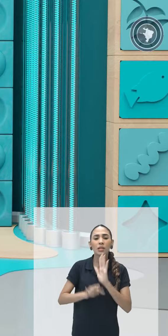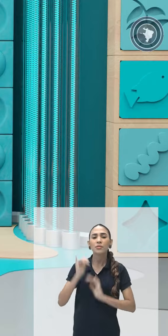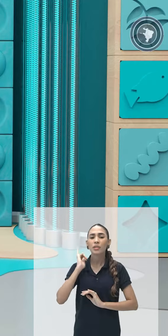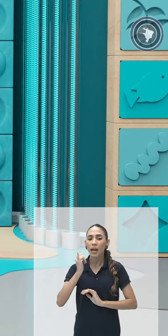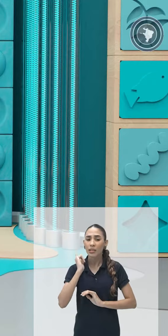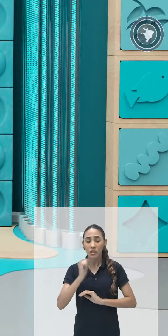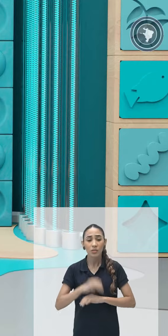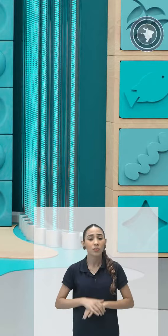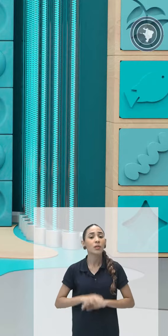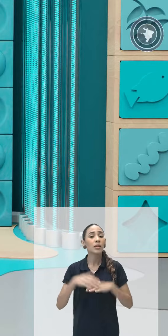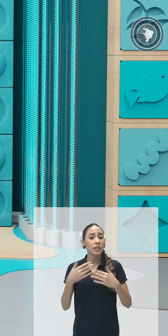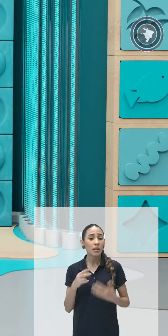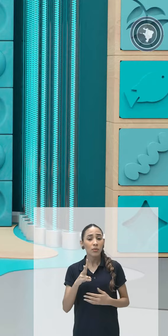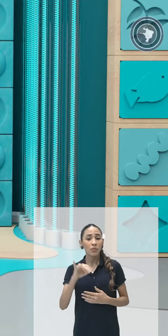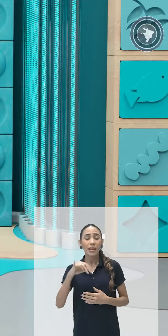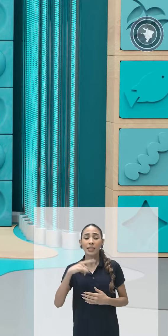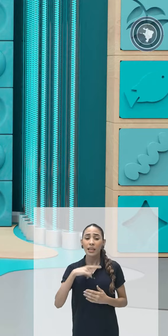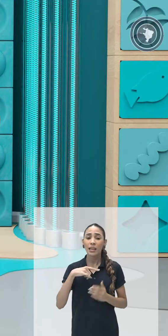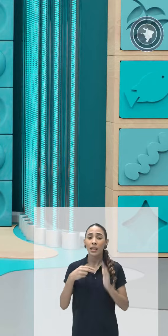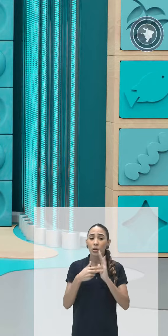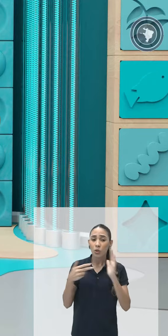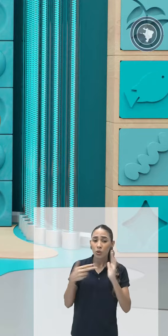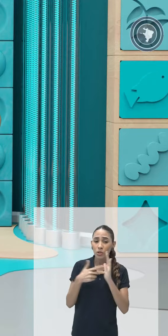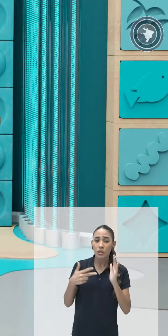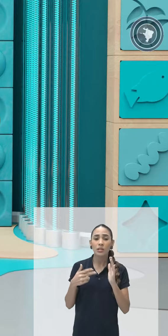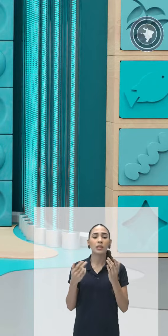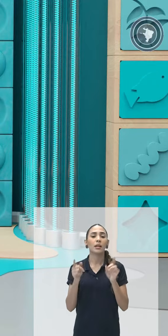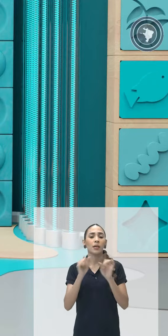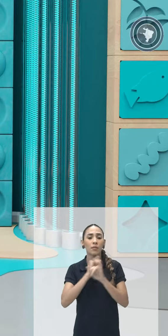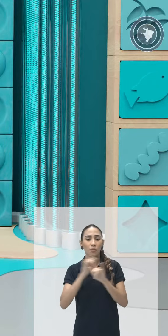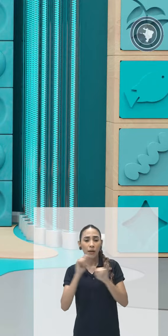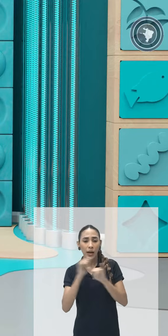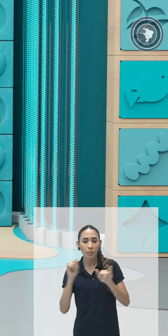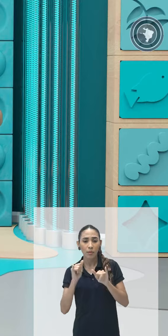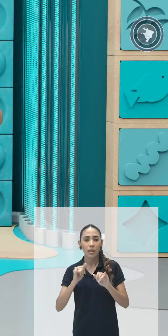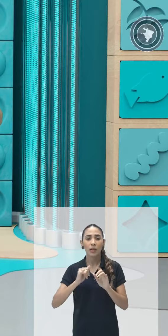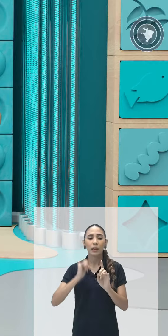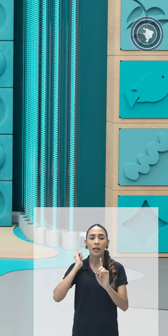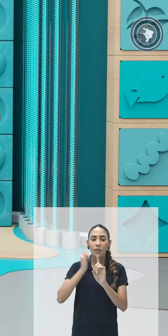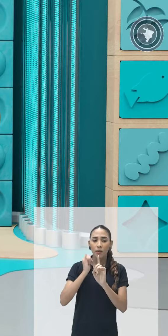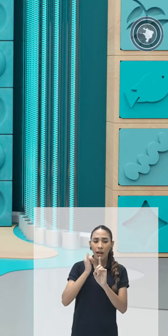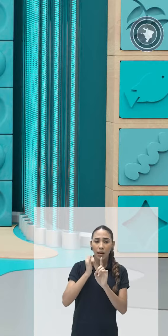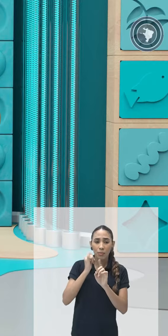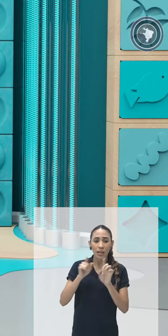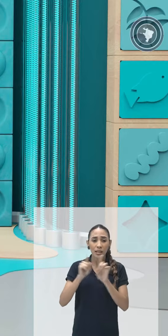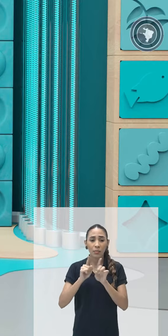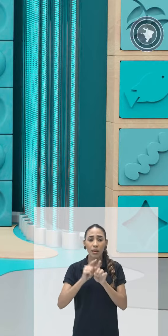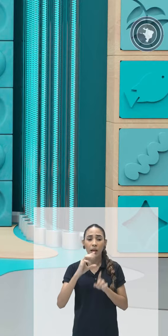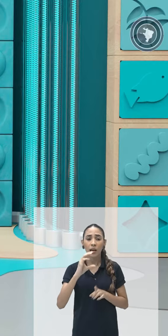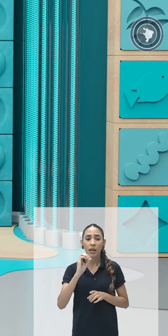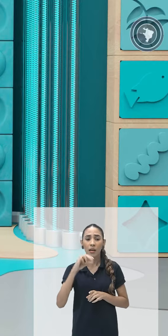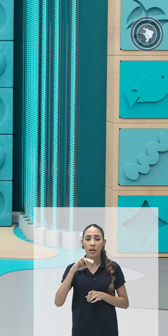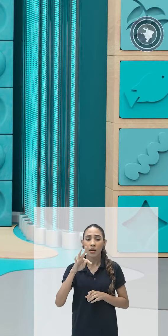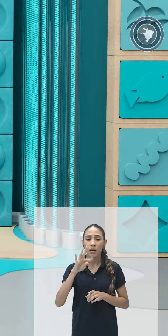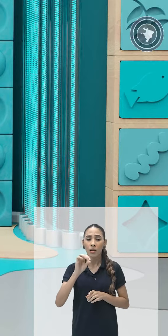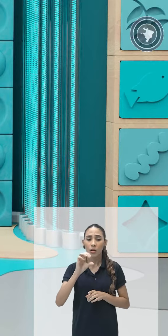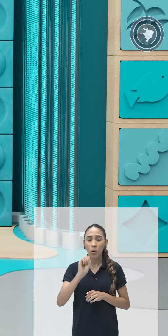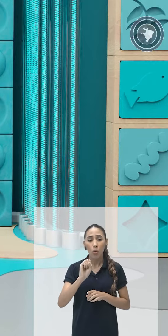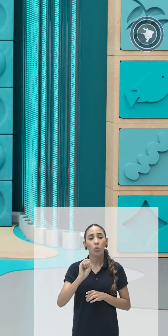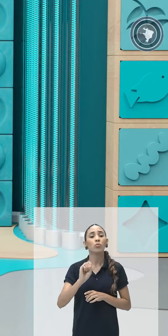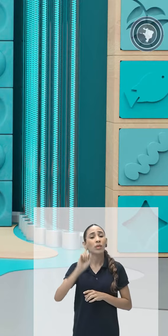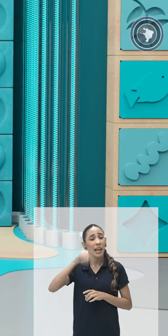narrativos? Nós vamos ter notícias, fábulas, contos. Esses textos são relacionados ao